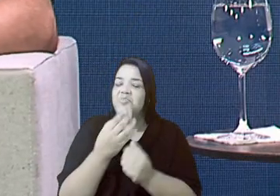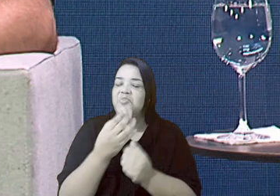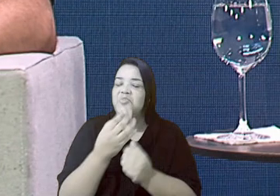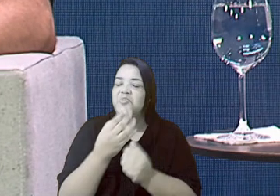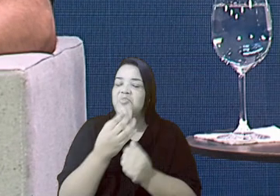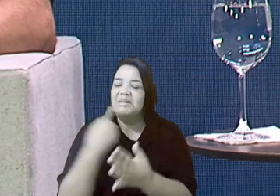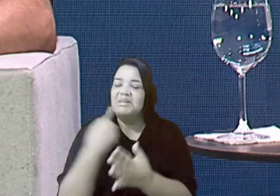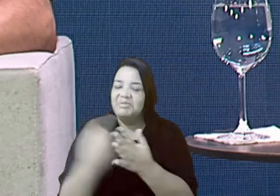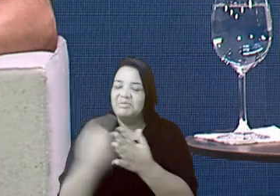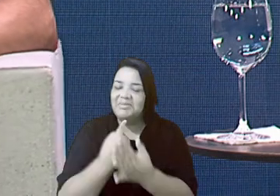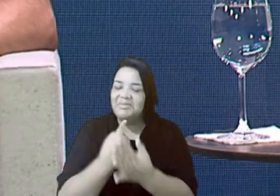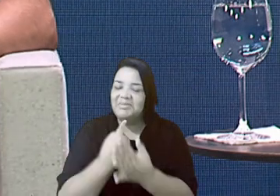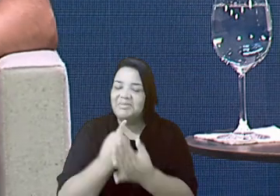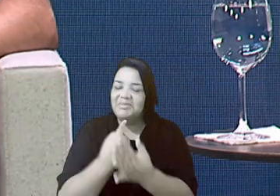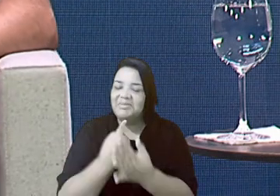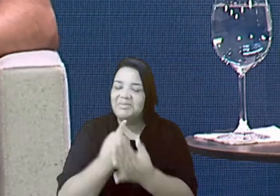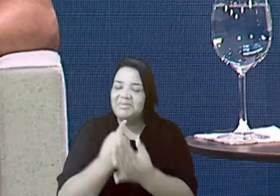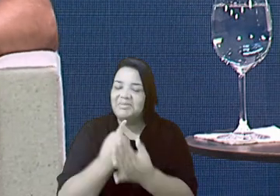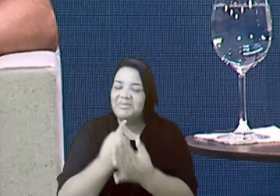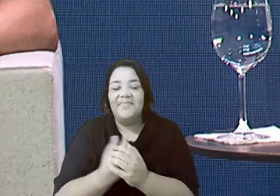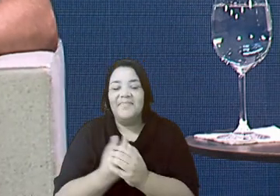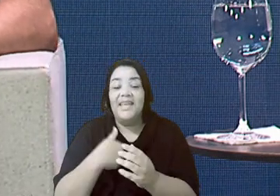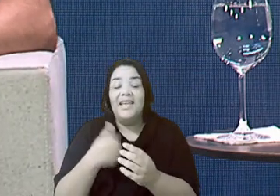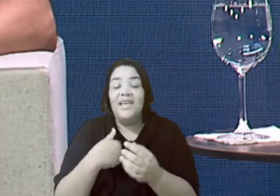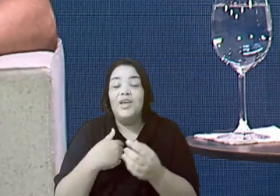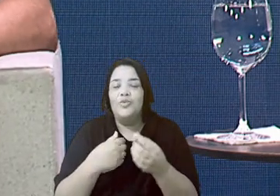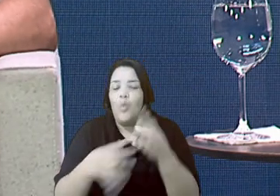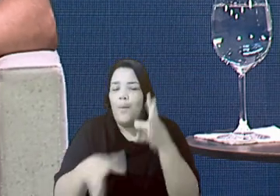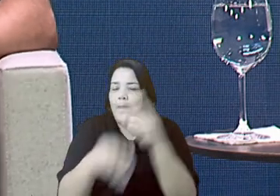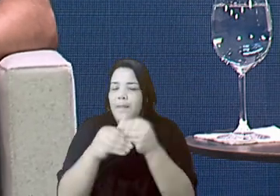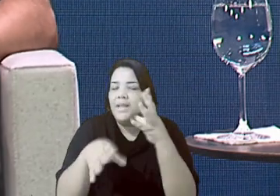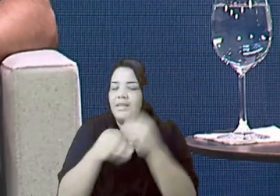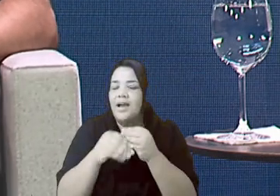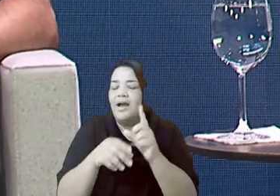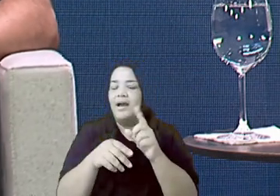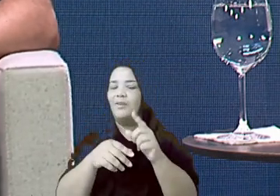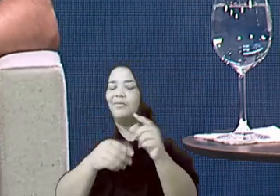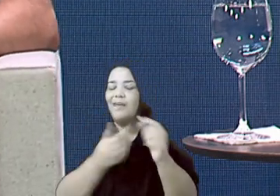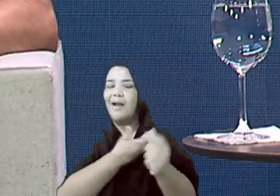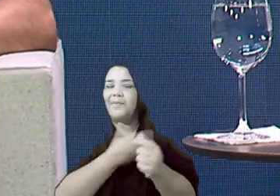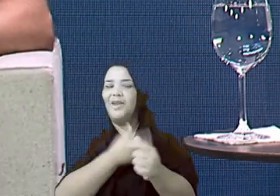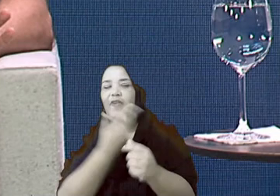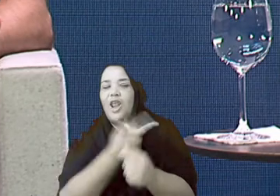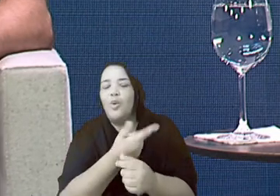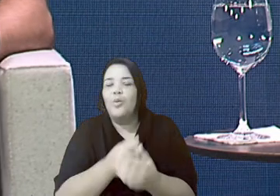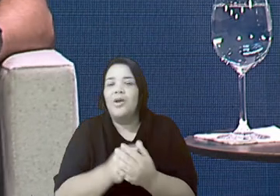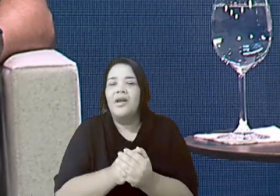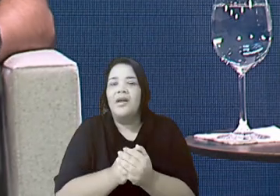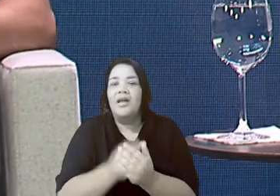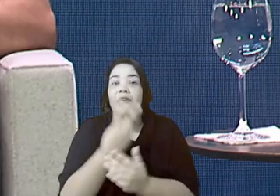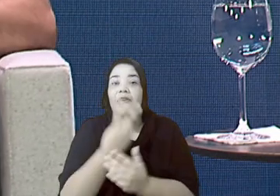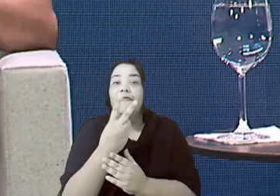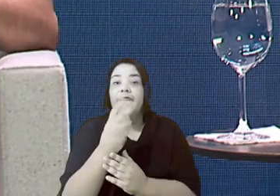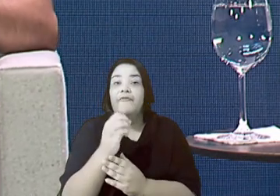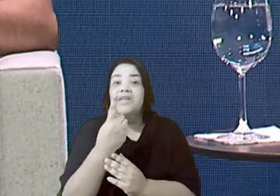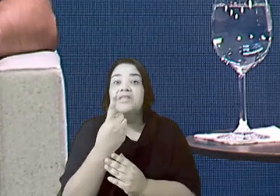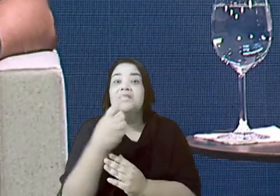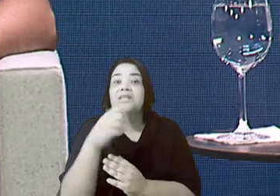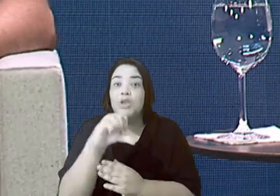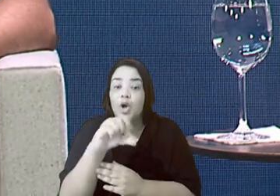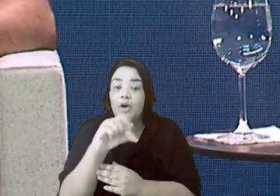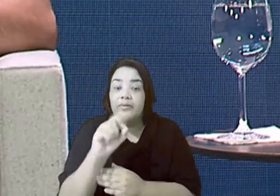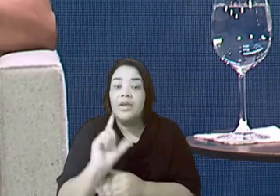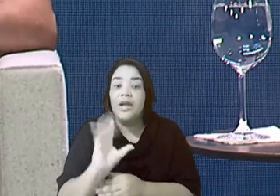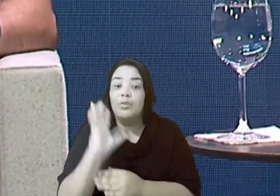Marcelo aqui que fala um pouco de cenários assim né 2019 o efeito softbank né o work começava